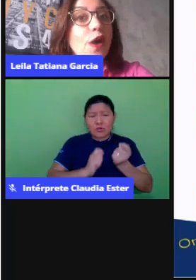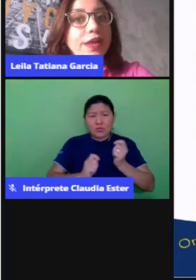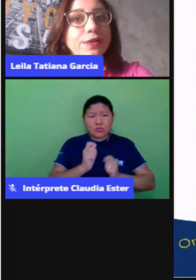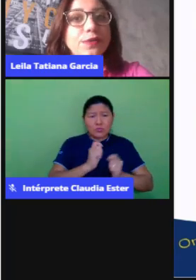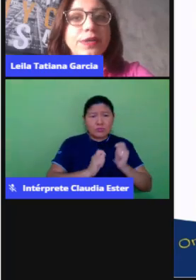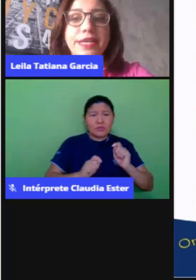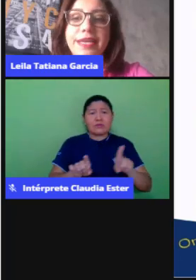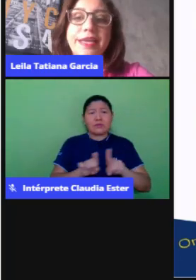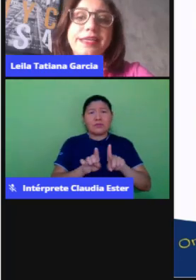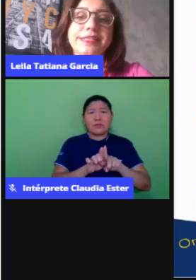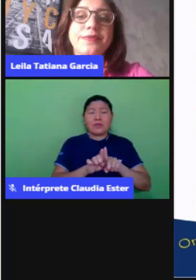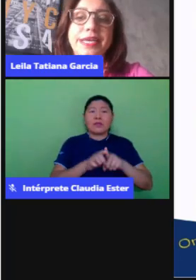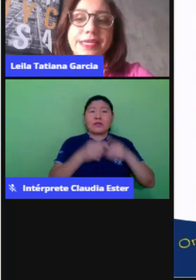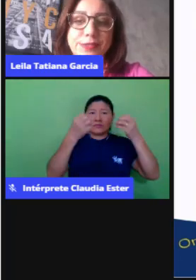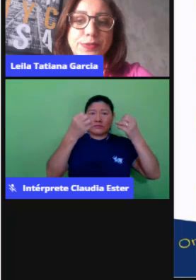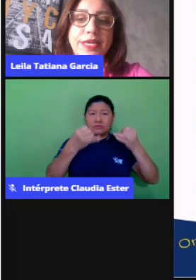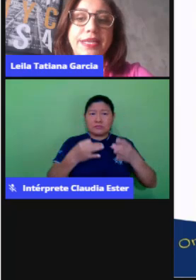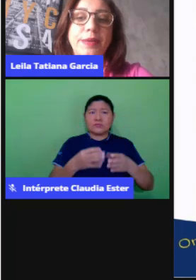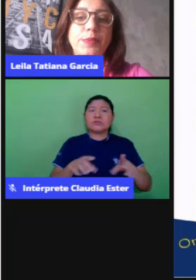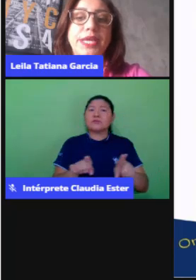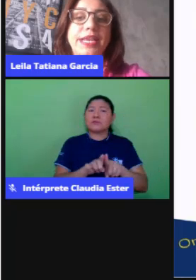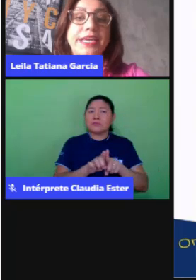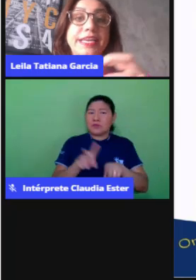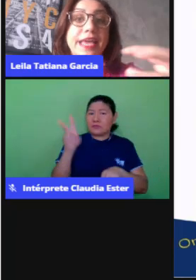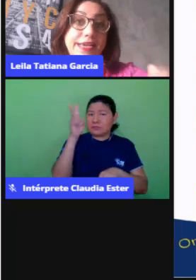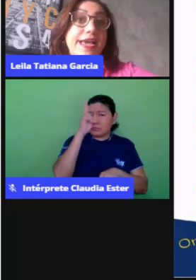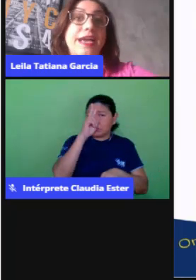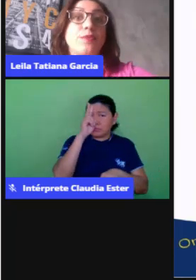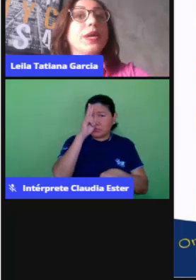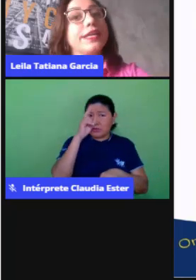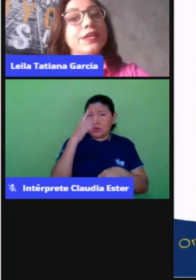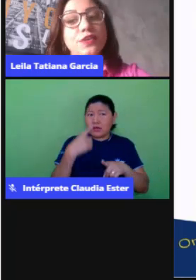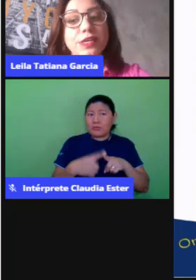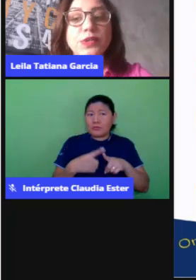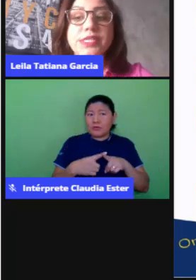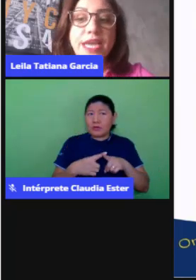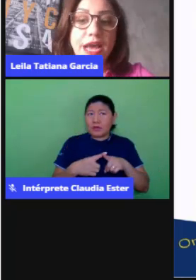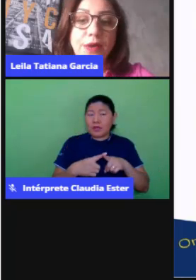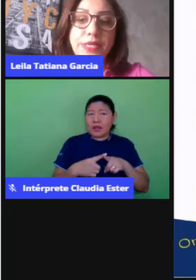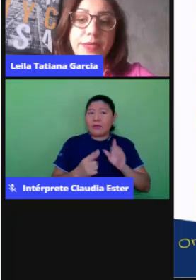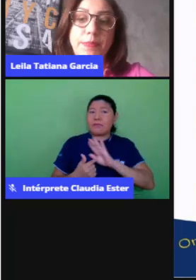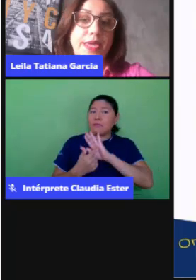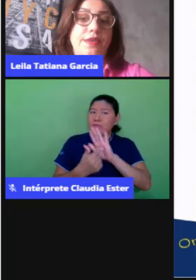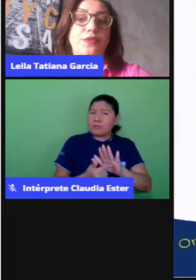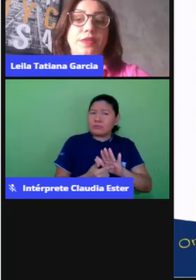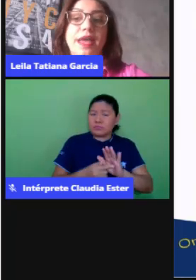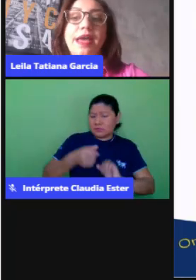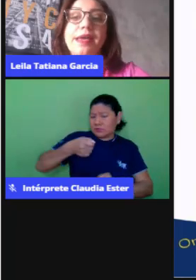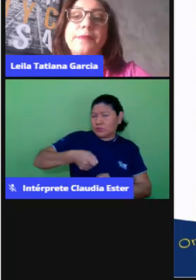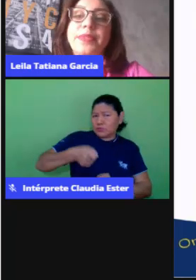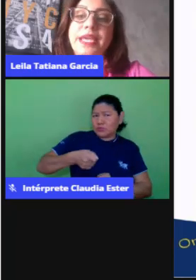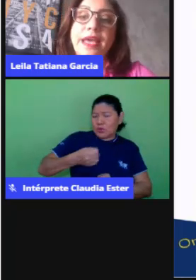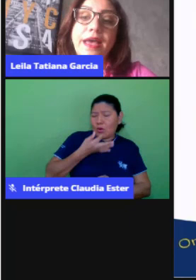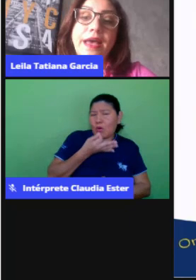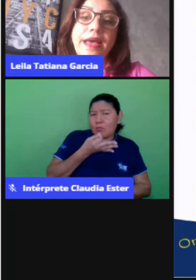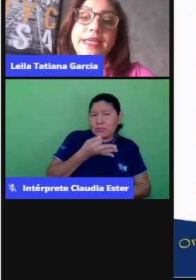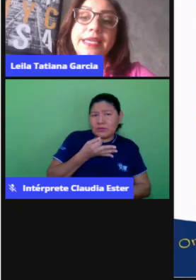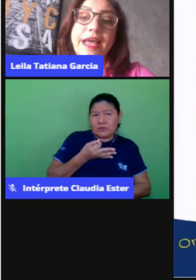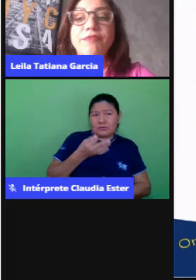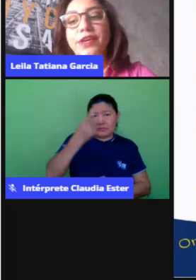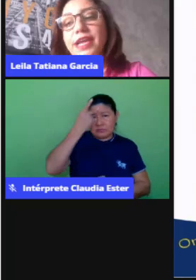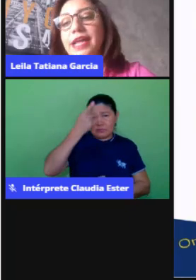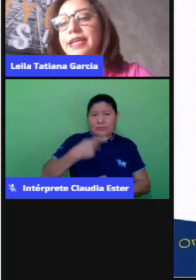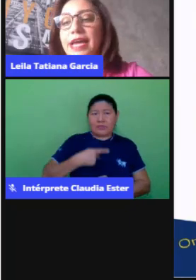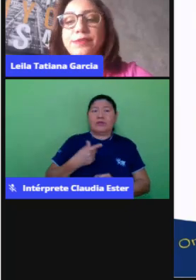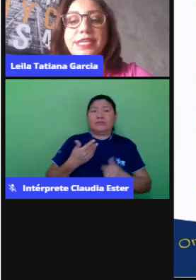importante histórico em relação a isso, né? Porque ela carrega uma crítica social, de repente, né?